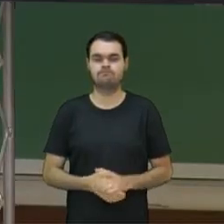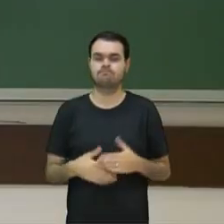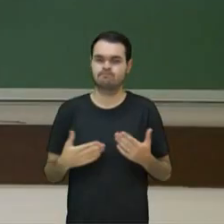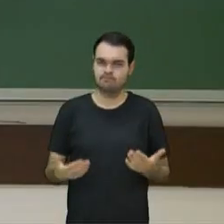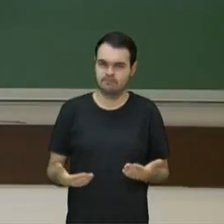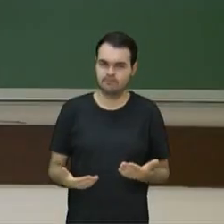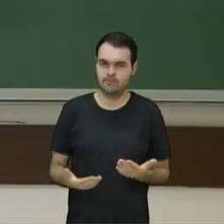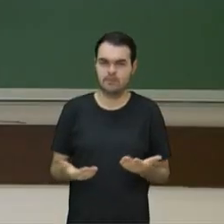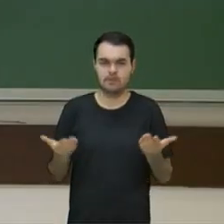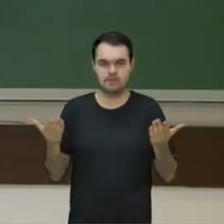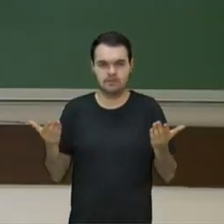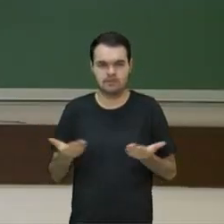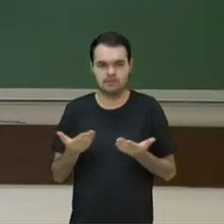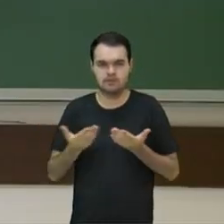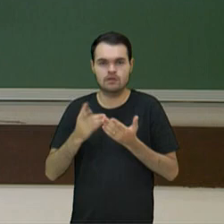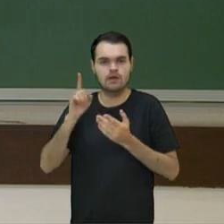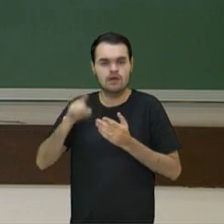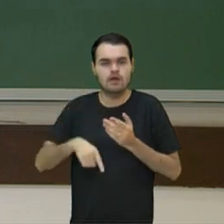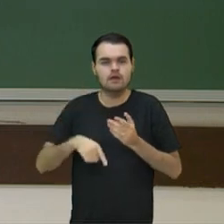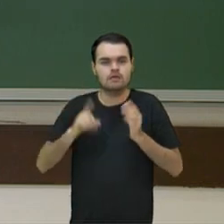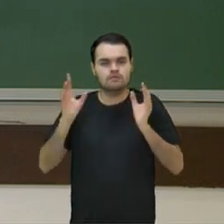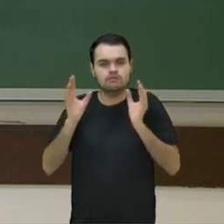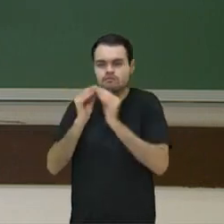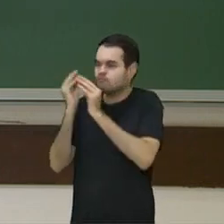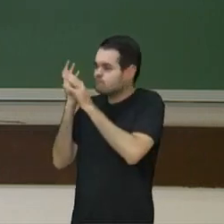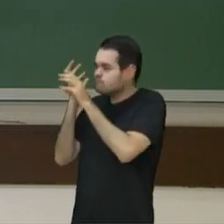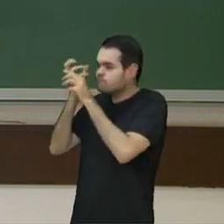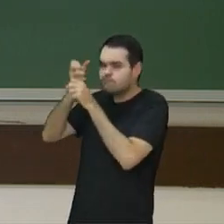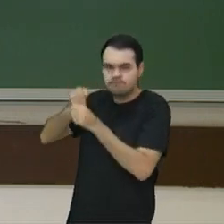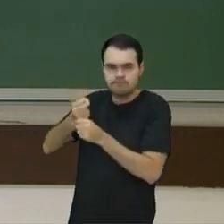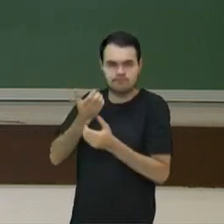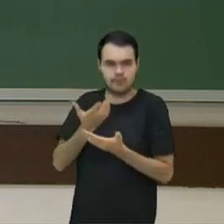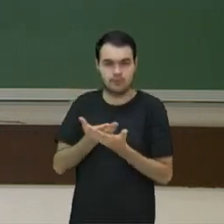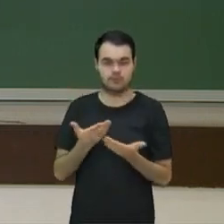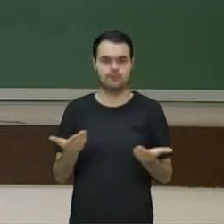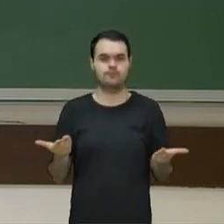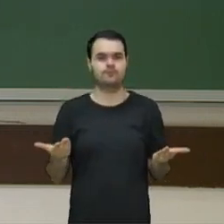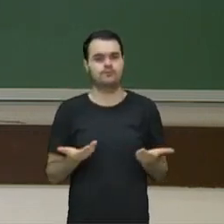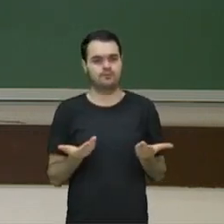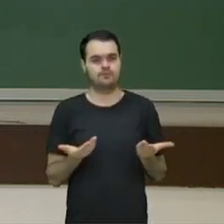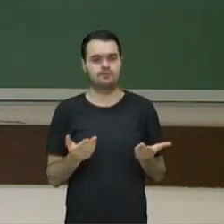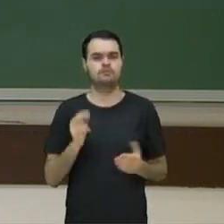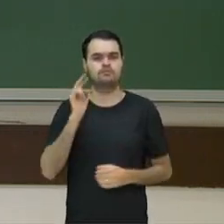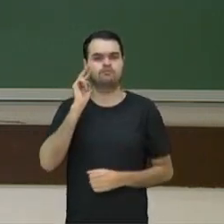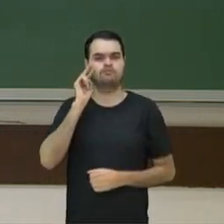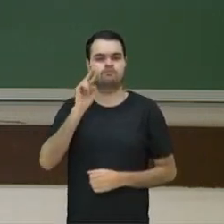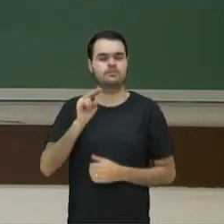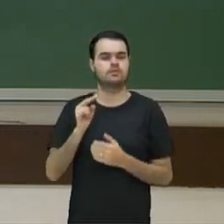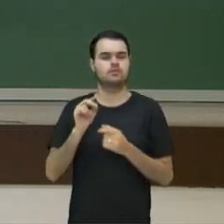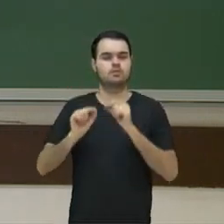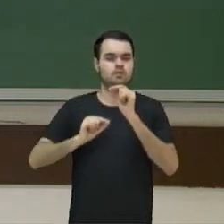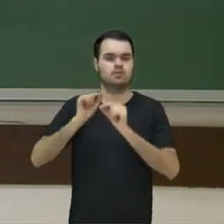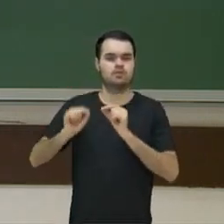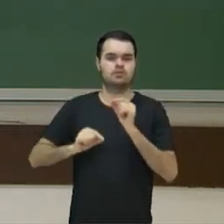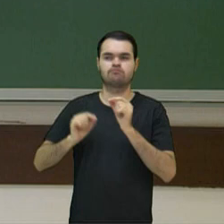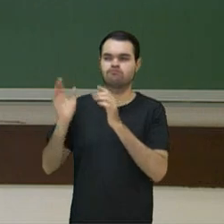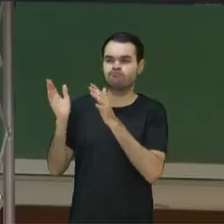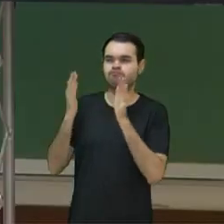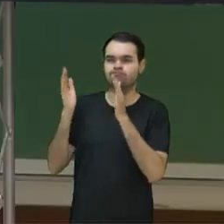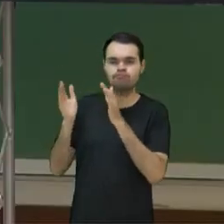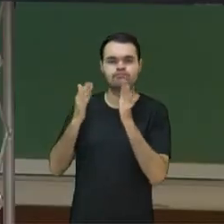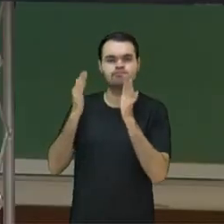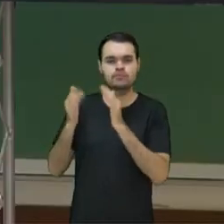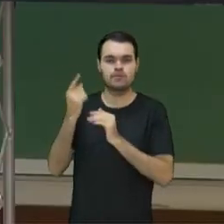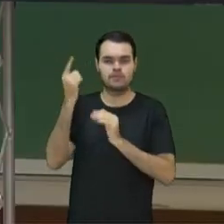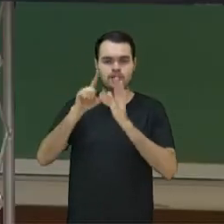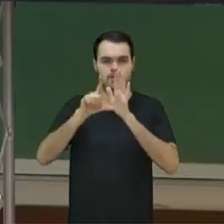Então, pessoal, nós vamos fazer aqui uma retomada na nossa aula de hoje. Nós vimos aqui na aula de hoje, estudamos aqui a